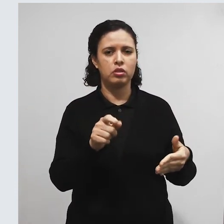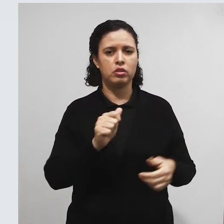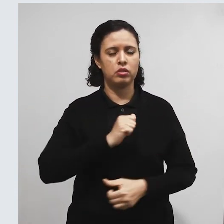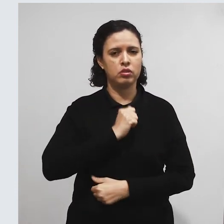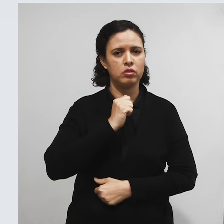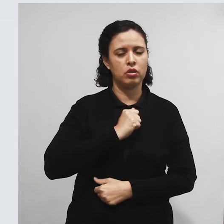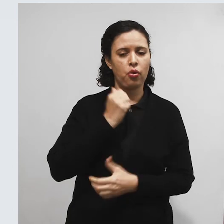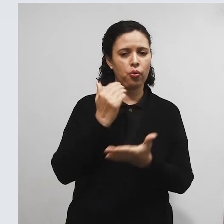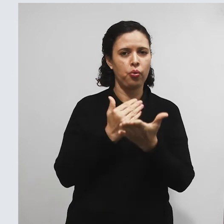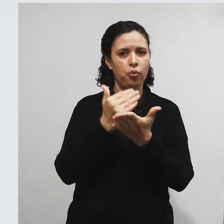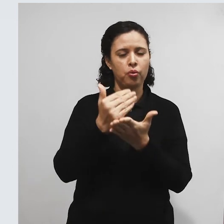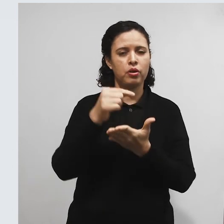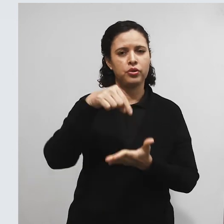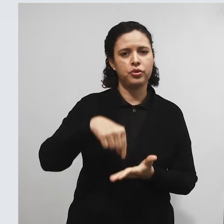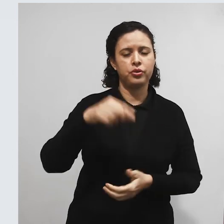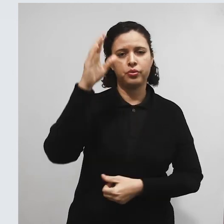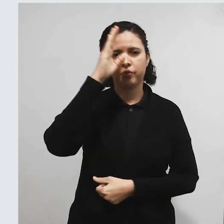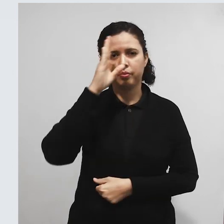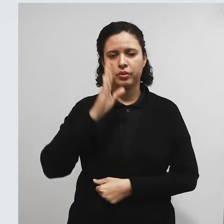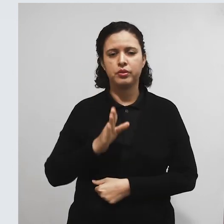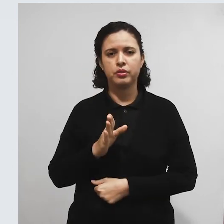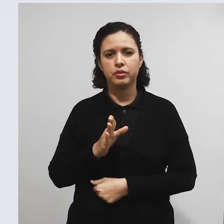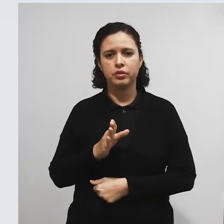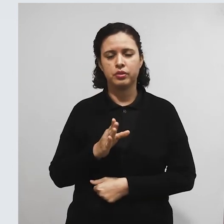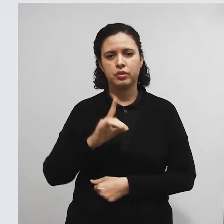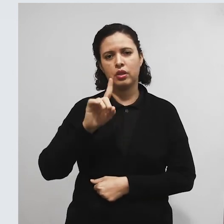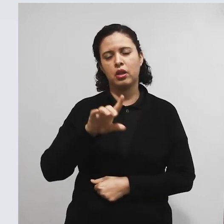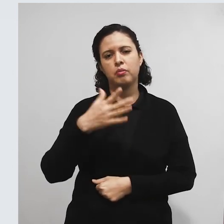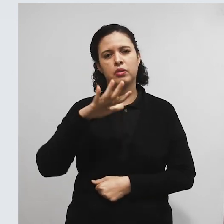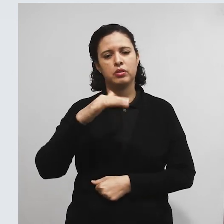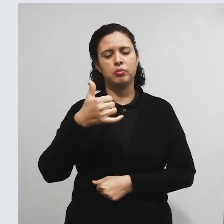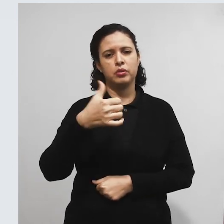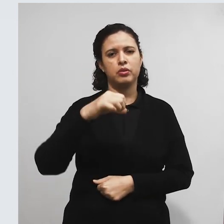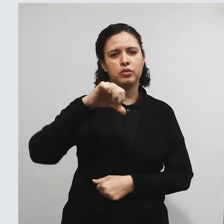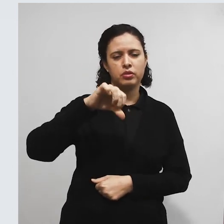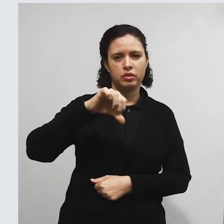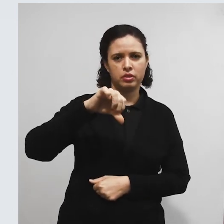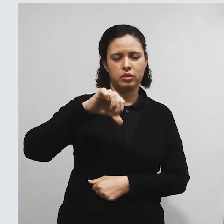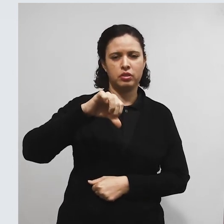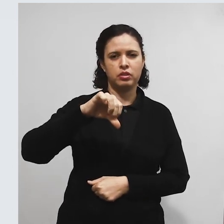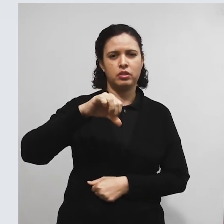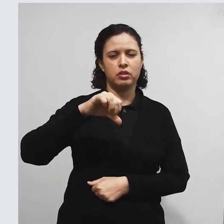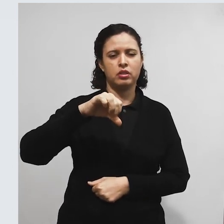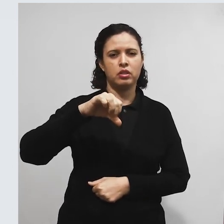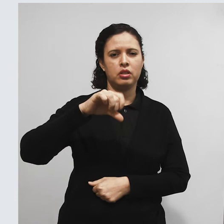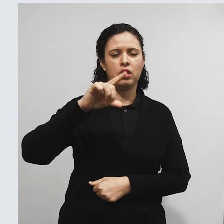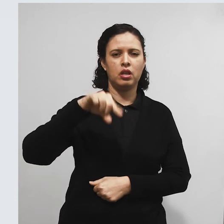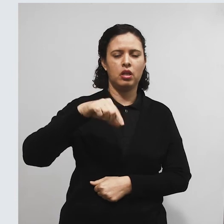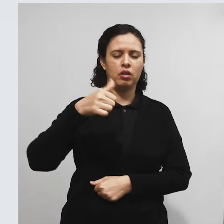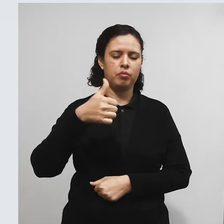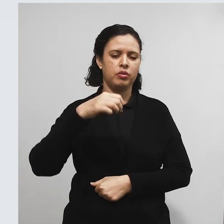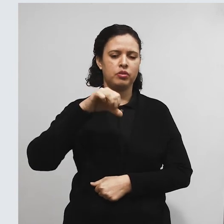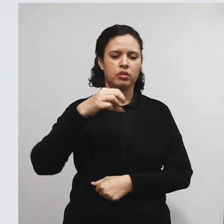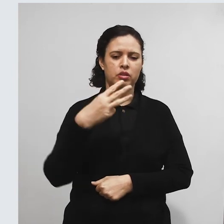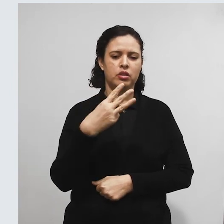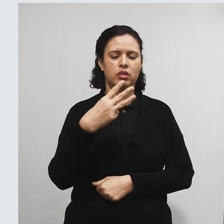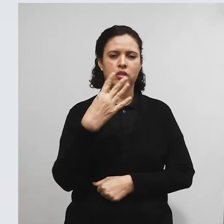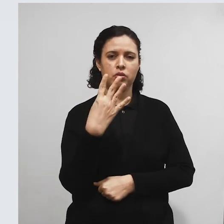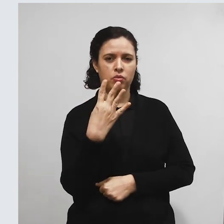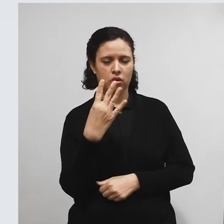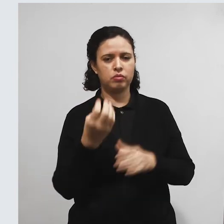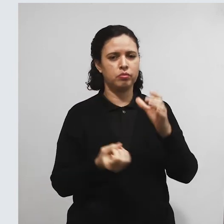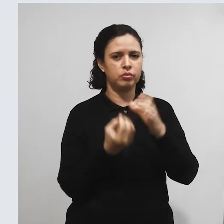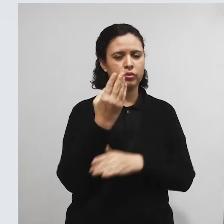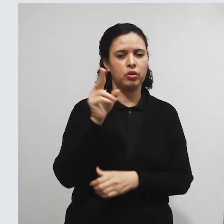ela começa no Brasil, mas de um modo geral, a partir de 1934, que é quando a gente tem a fundação da Universidade de